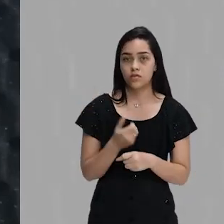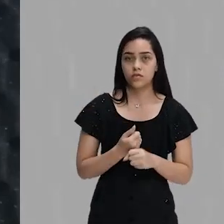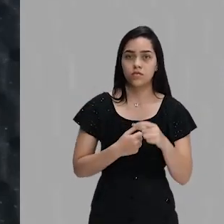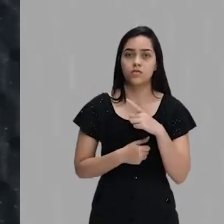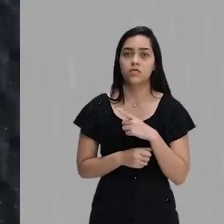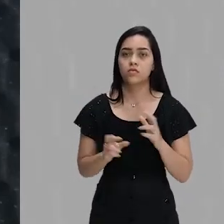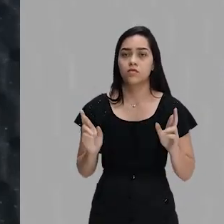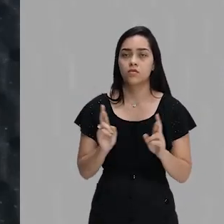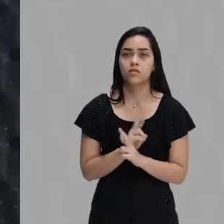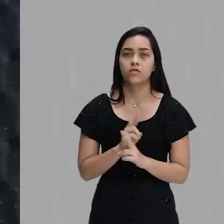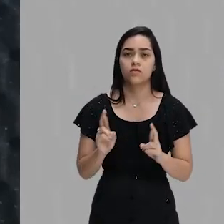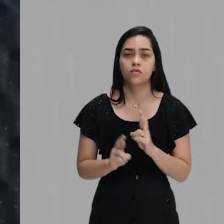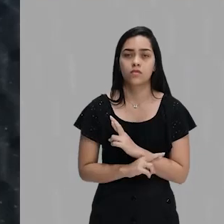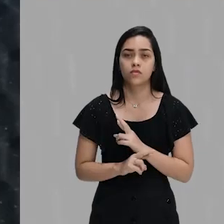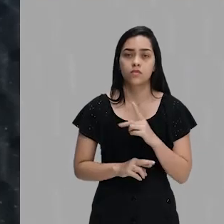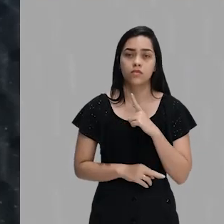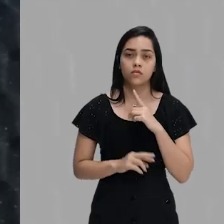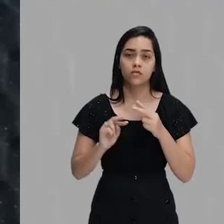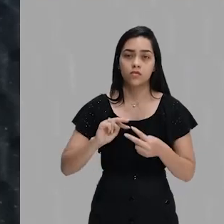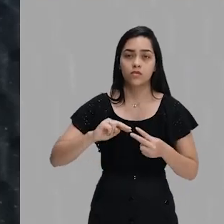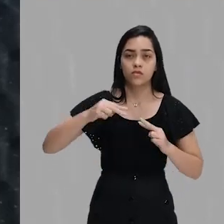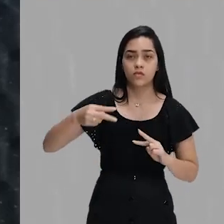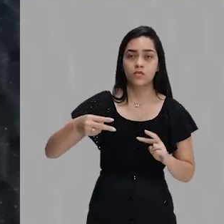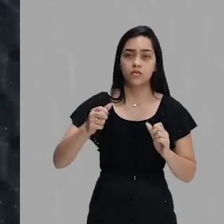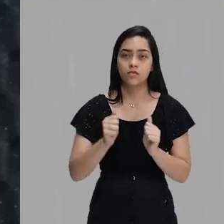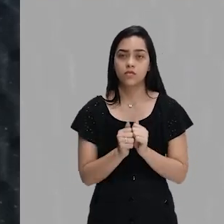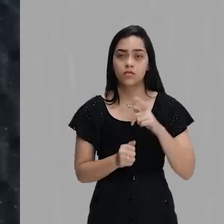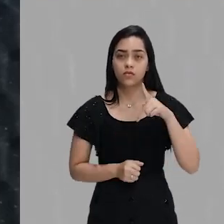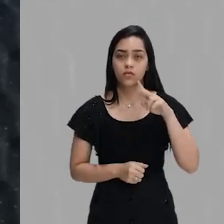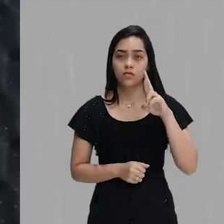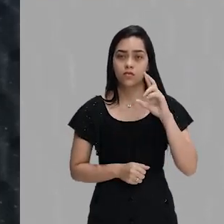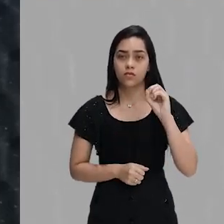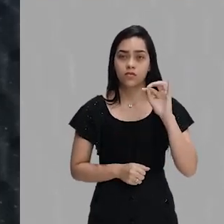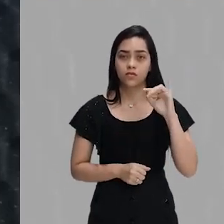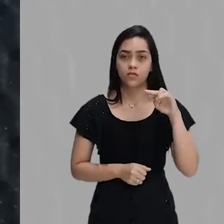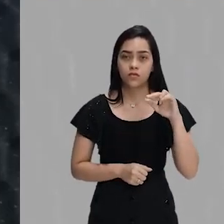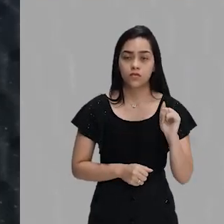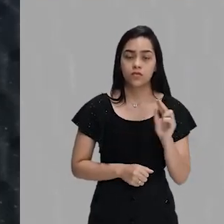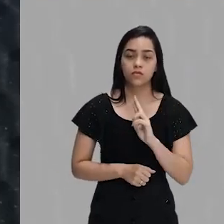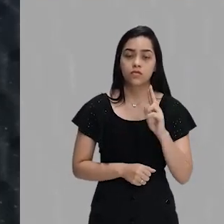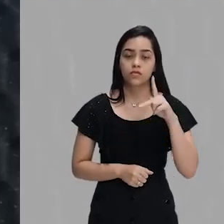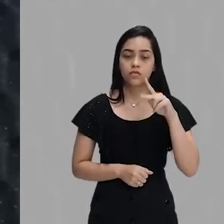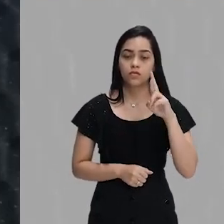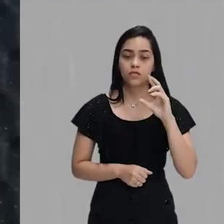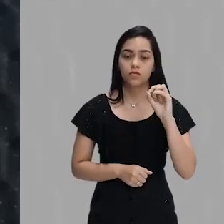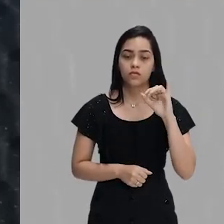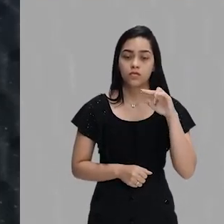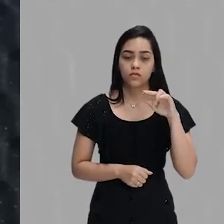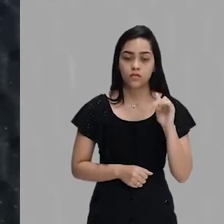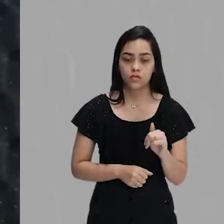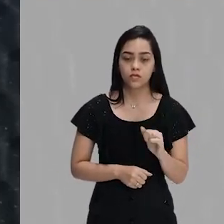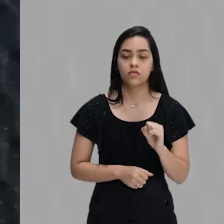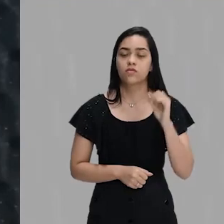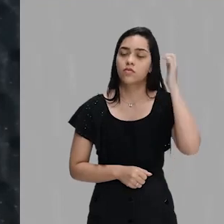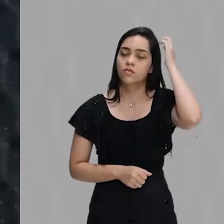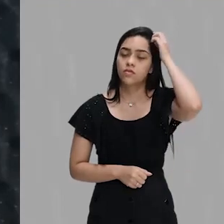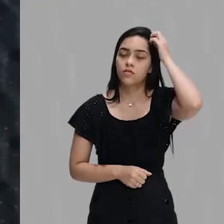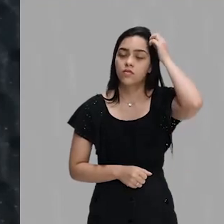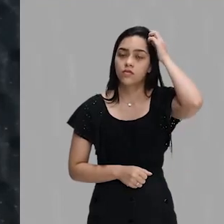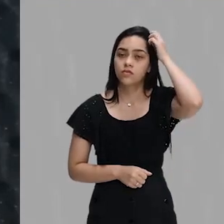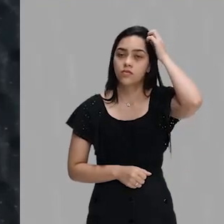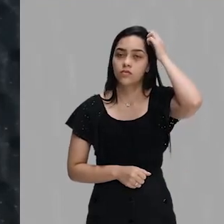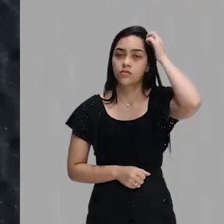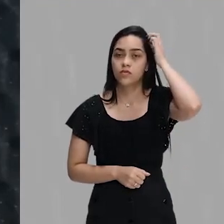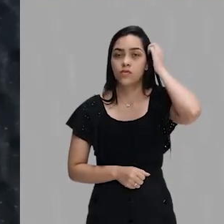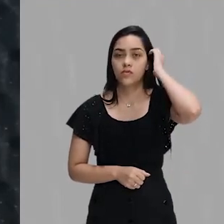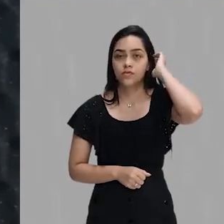da associação do DNA com proteínas, que a gente chama de proteínas histonas, certo?